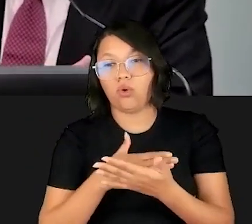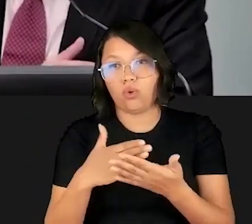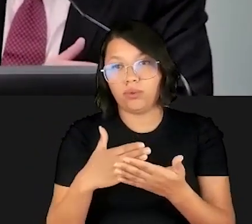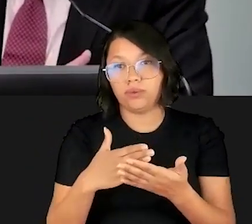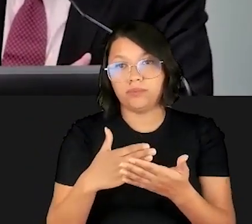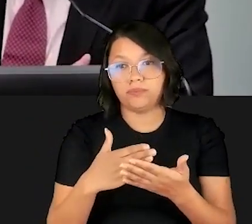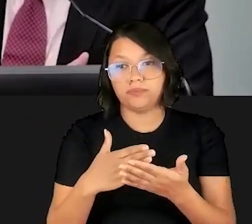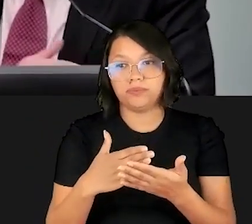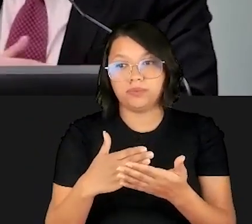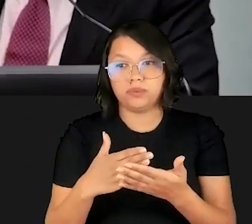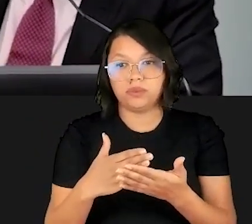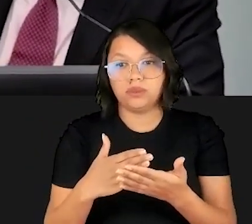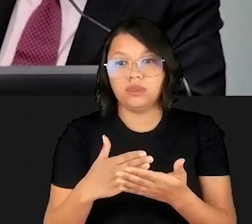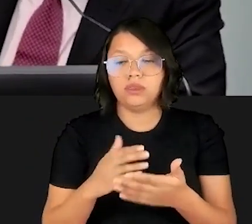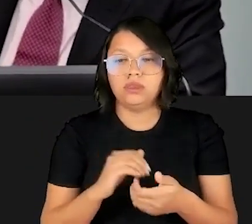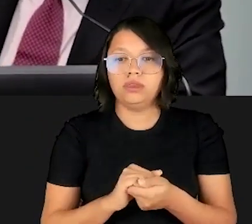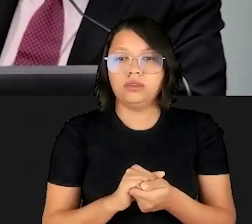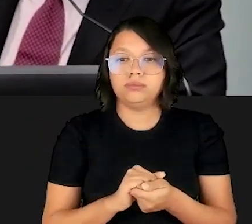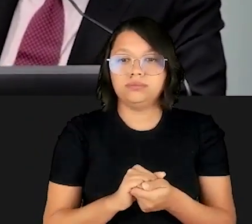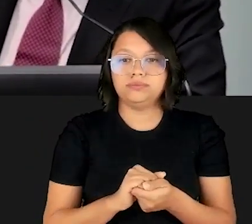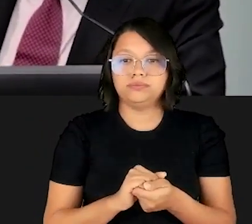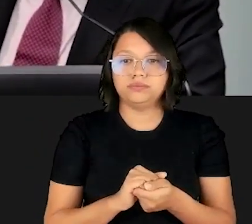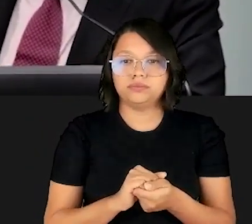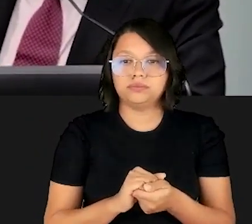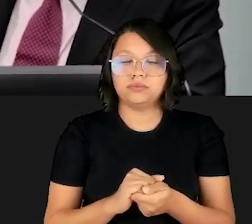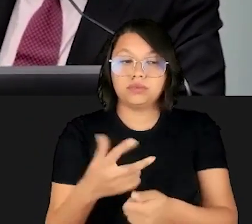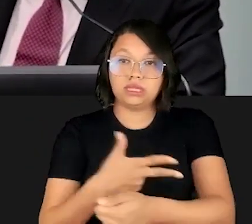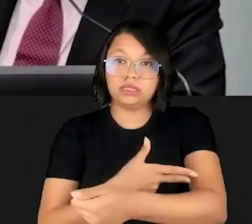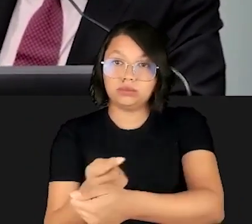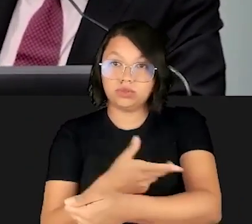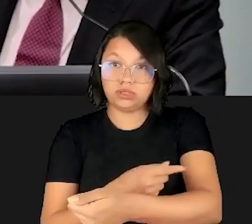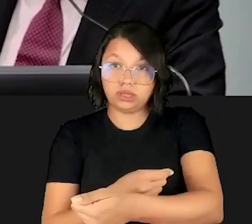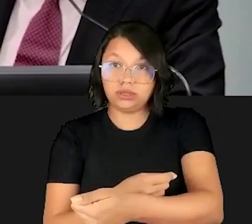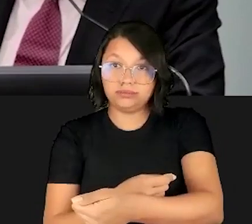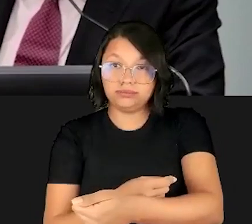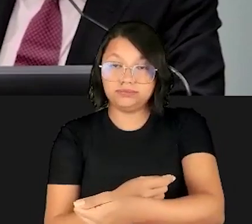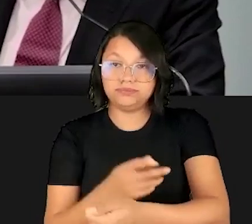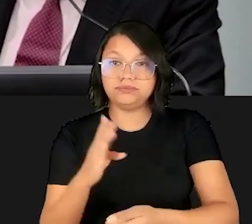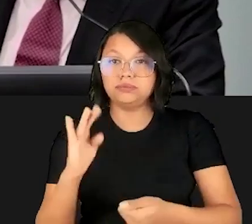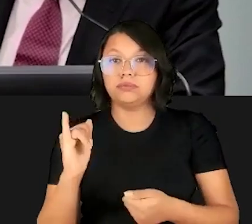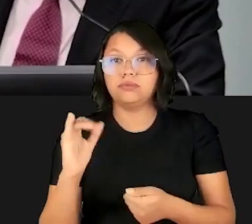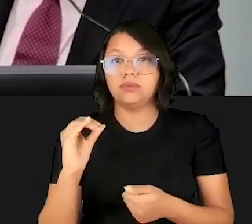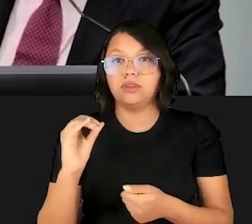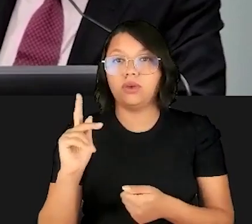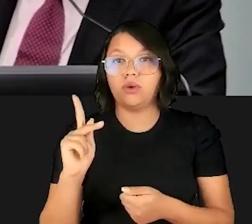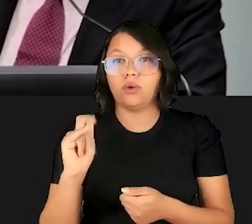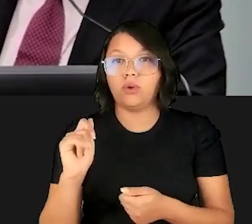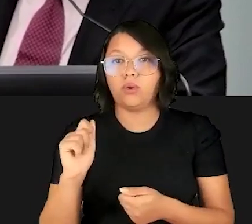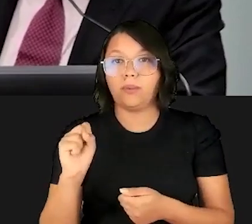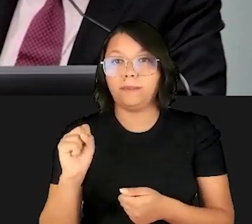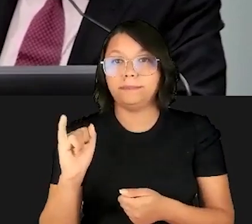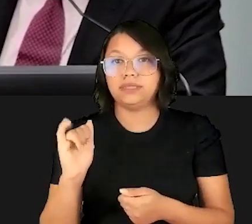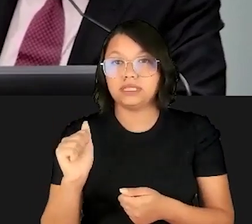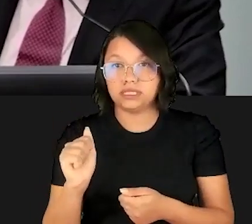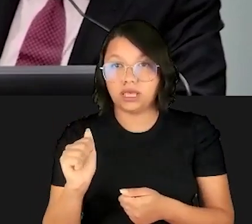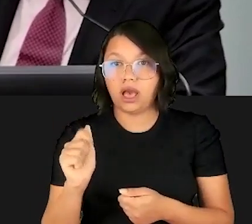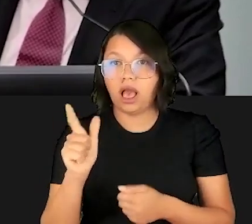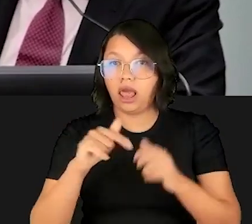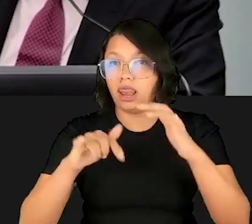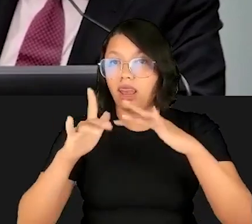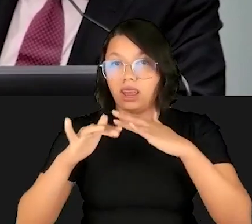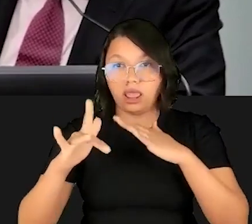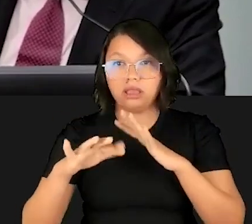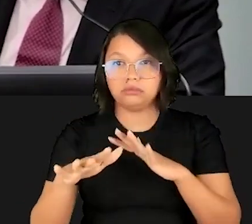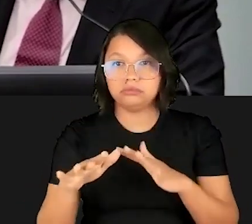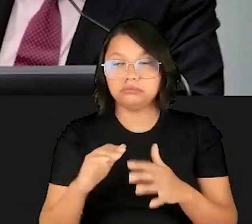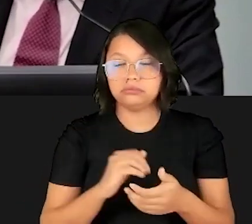de sangue, biópsia líquida, deve ser uma realidade muito em breve. Já existe alguns